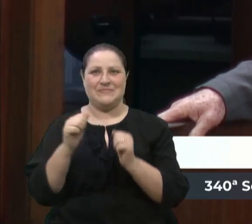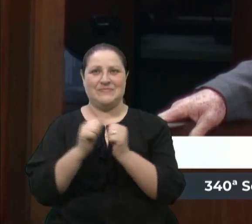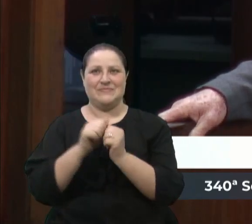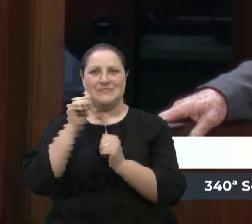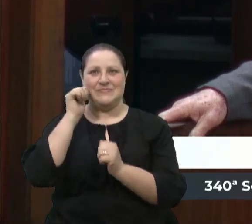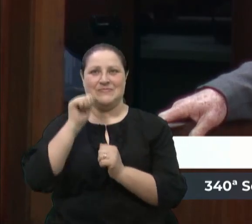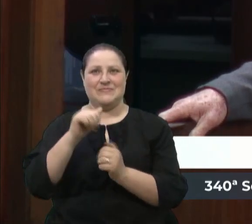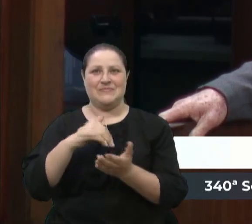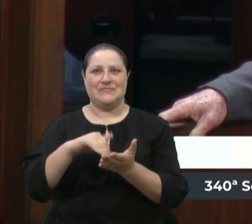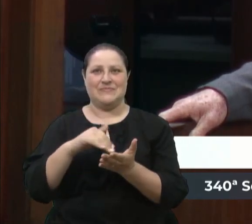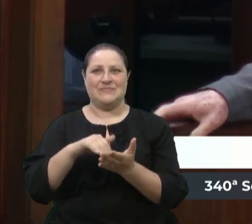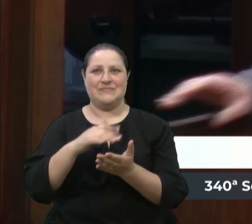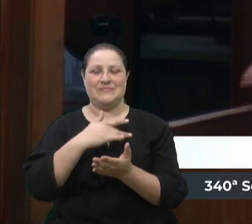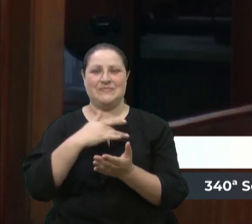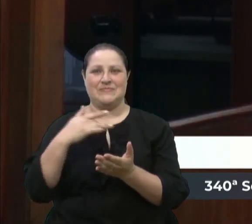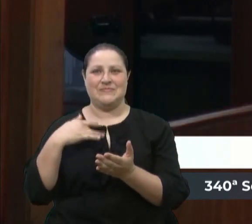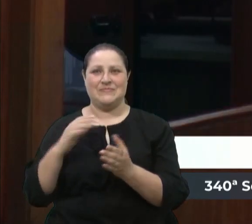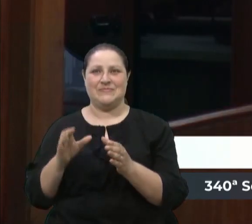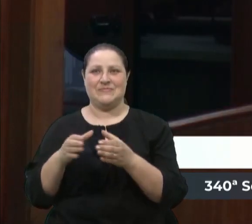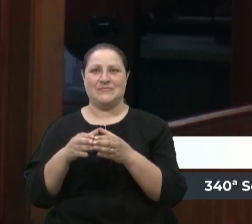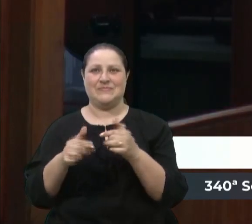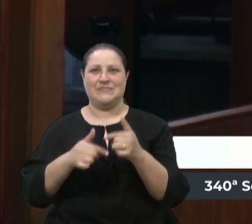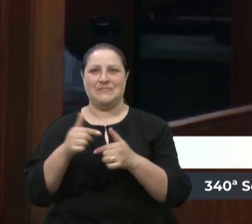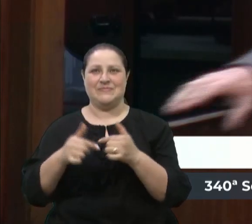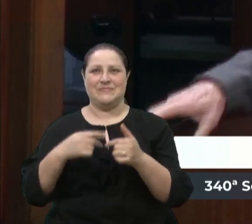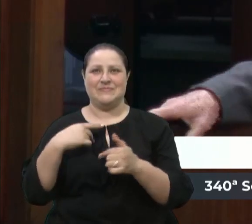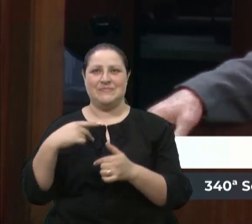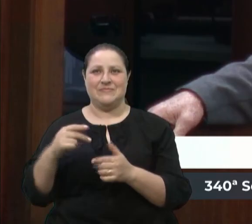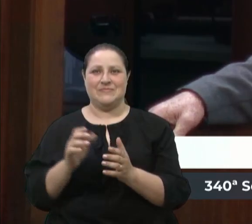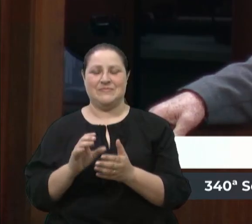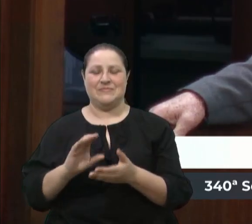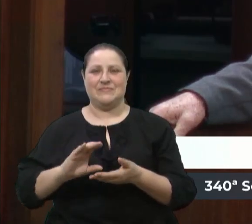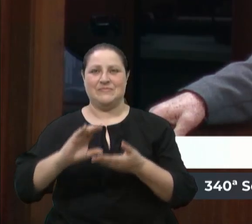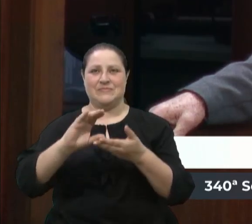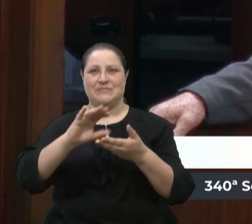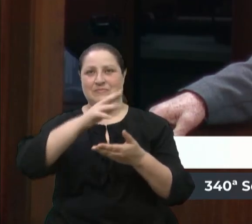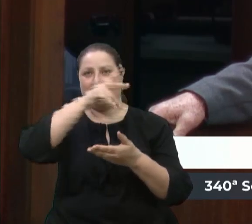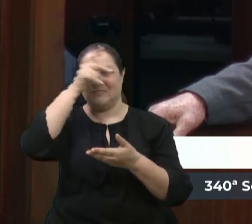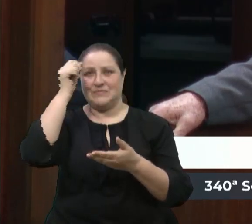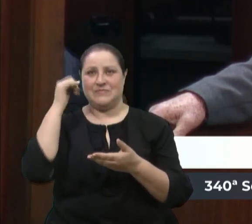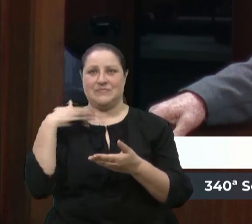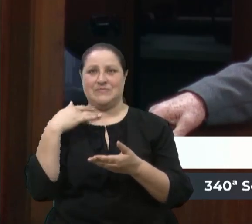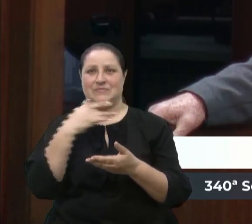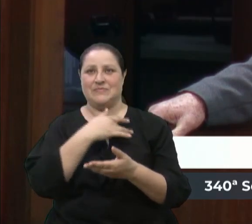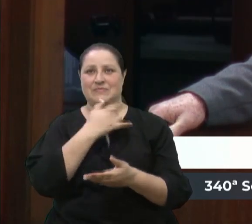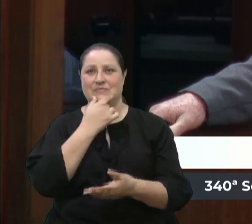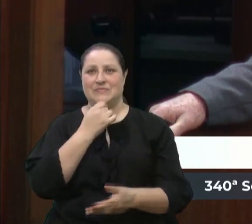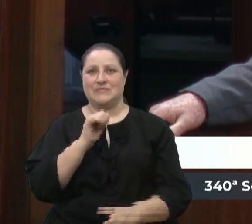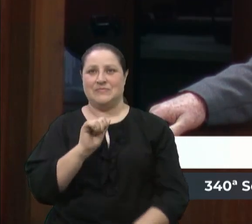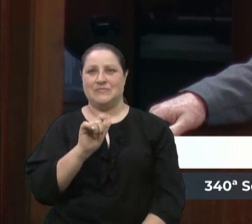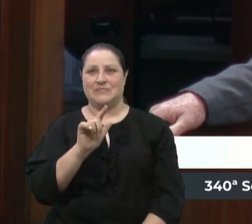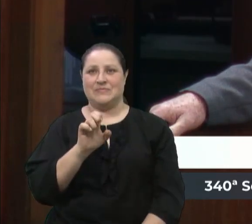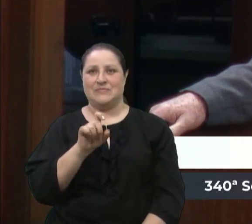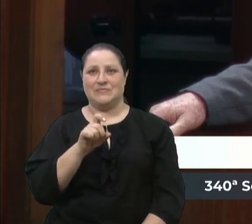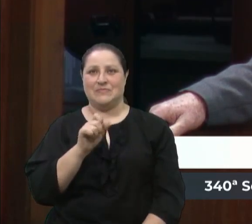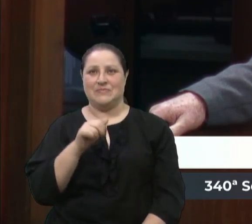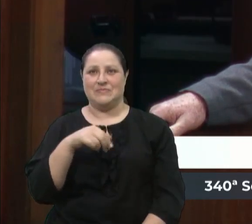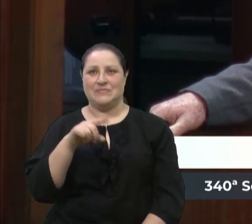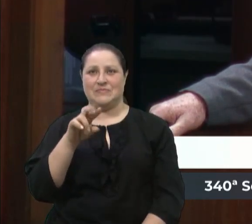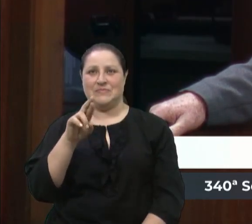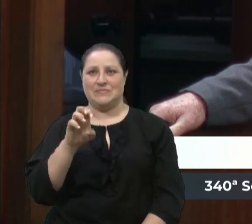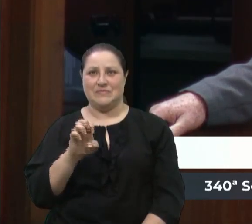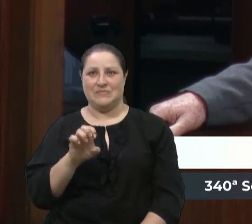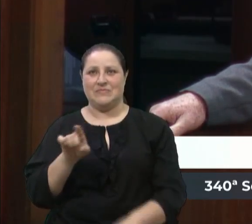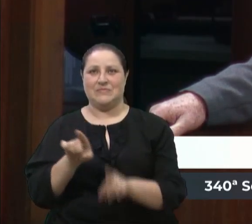de Saúde, sua equipe, o presidente do Conselho Municipal de Saúde, o senhor Alexandre, o presidente da UAB,